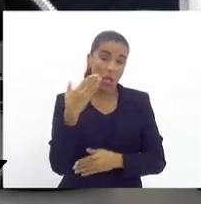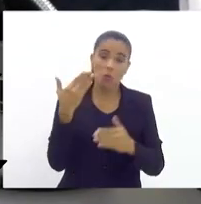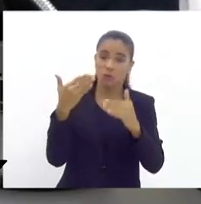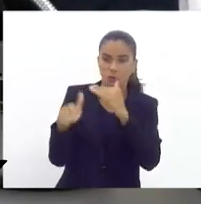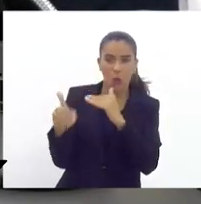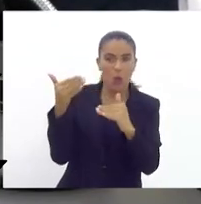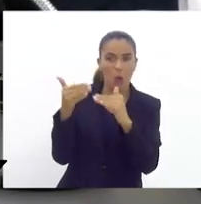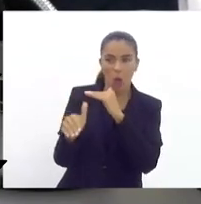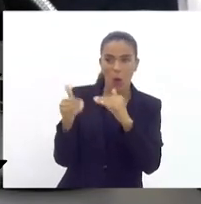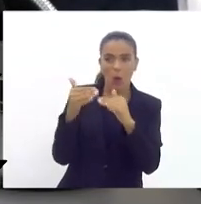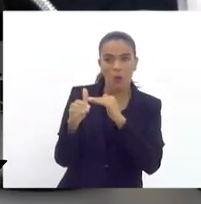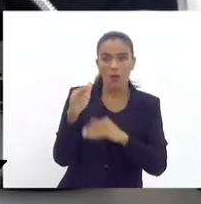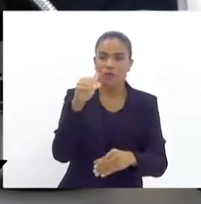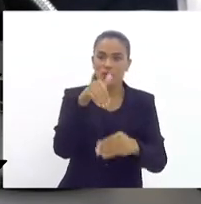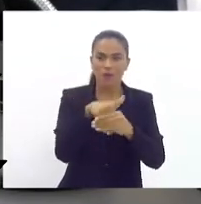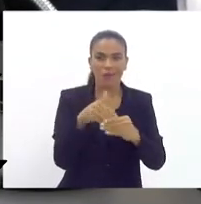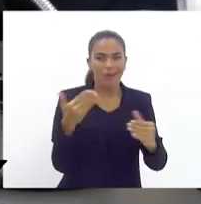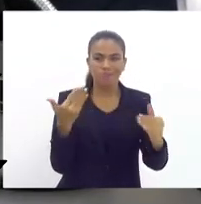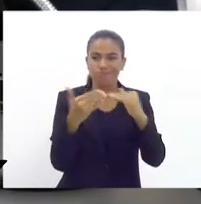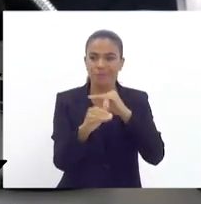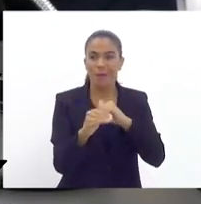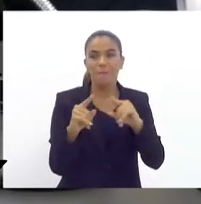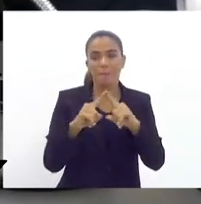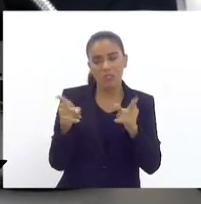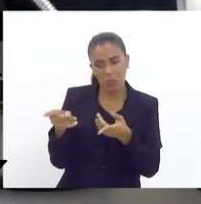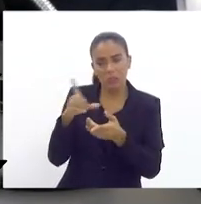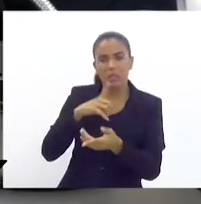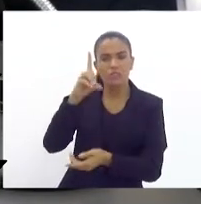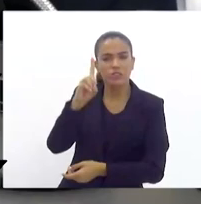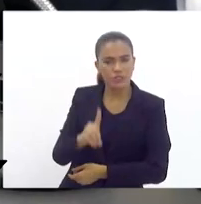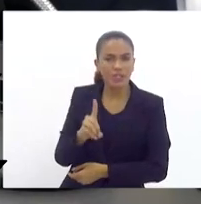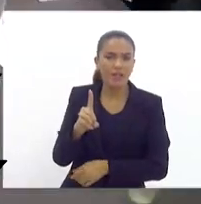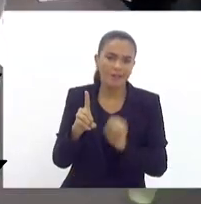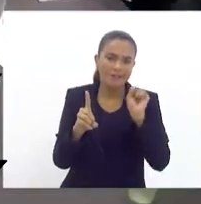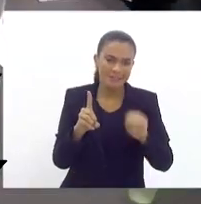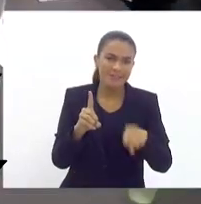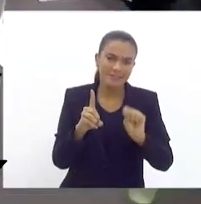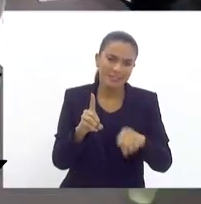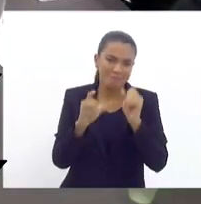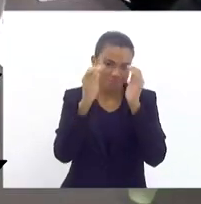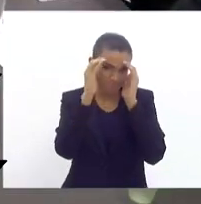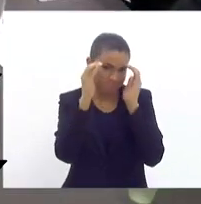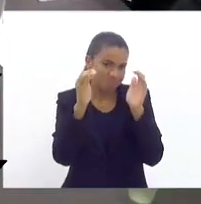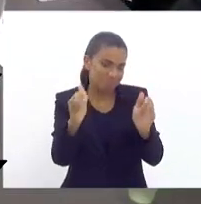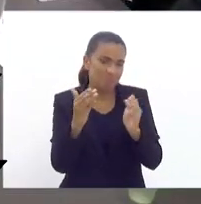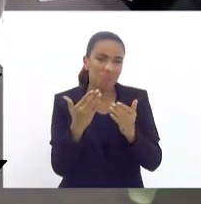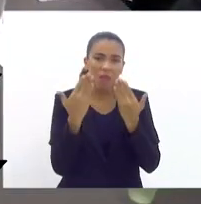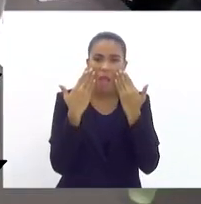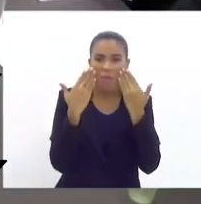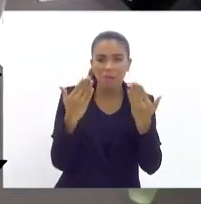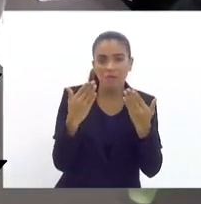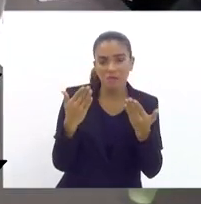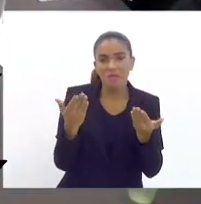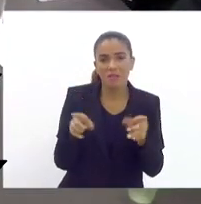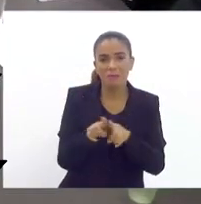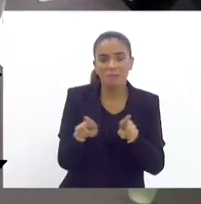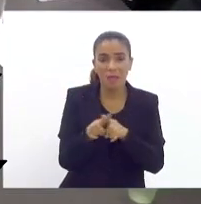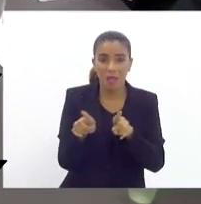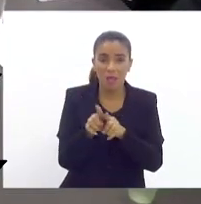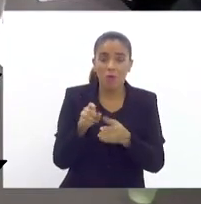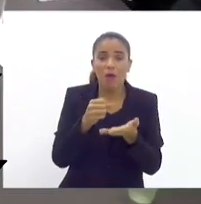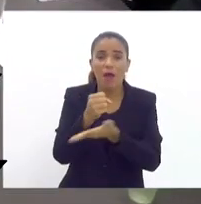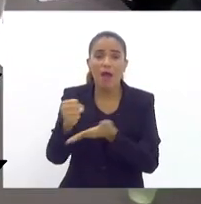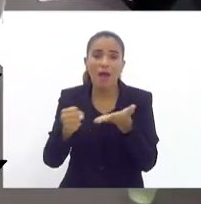discordo e vou discordar e vou votar divergente no plenário, mas Vossa Excelência tem direito de de cumprir e apresentar o seu mandato com as bases ideológicas